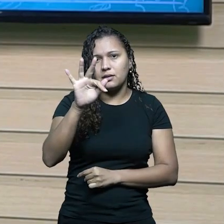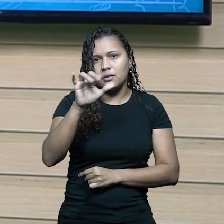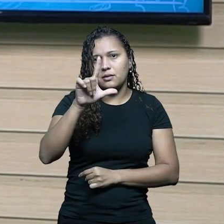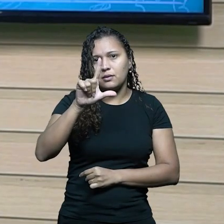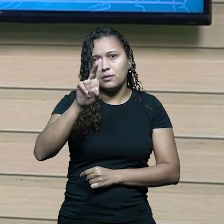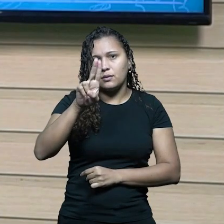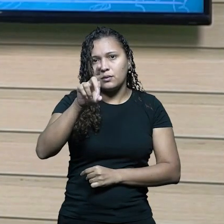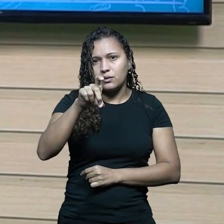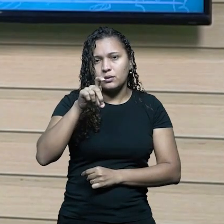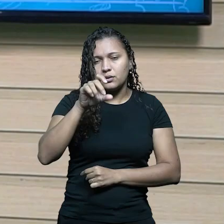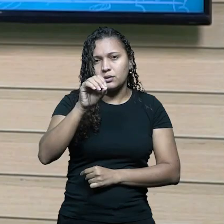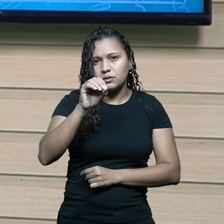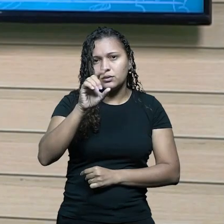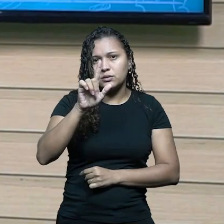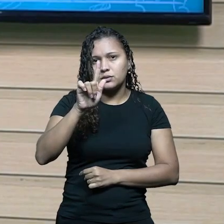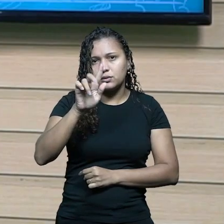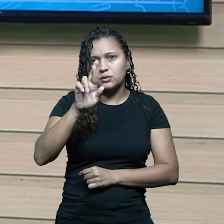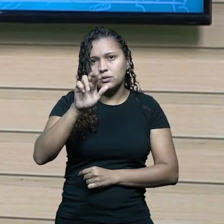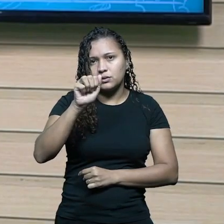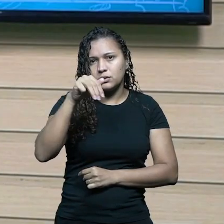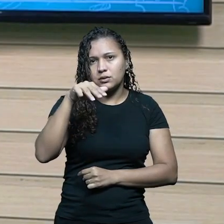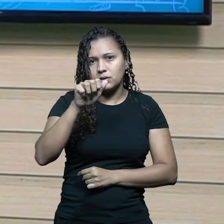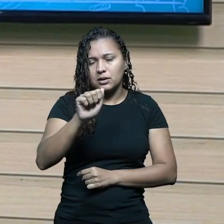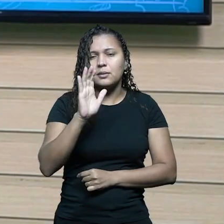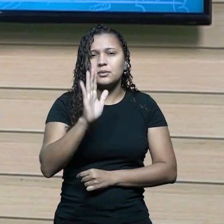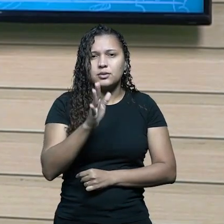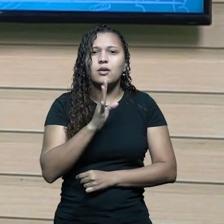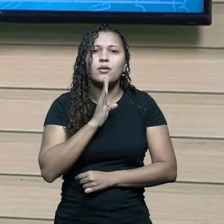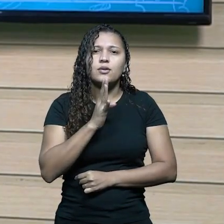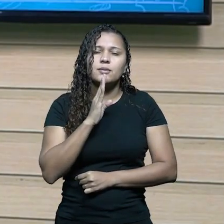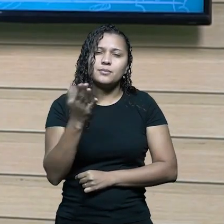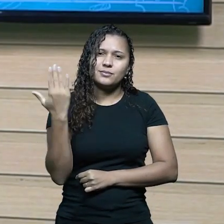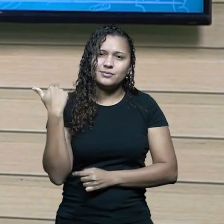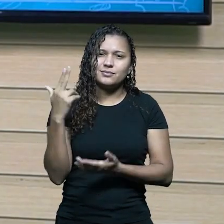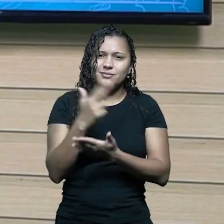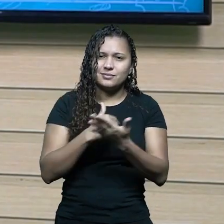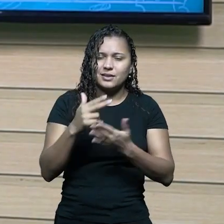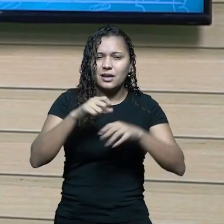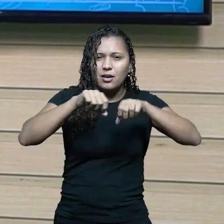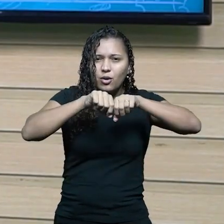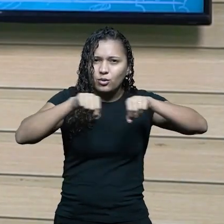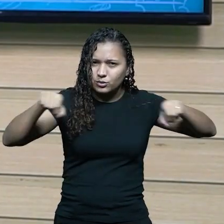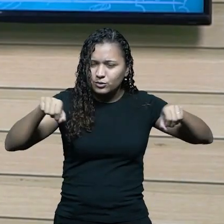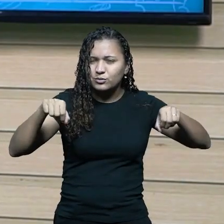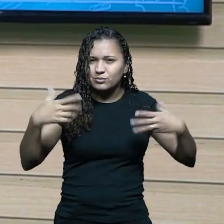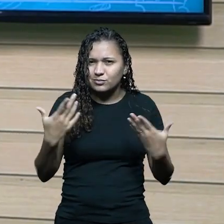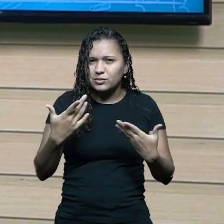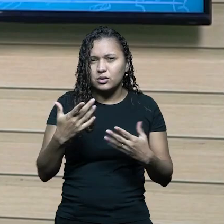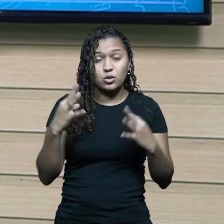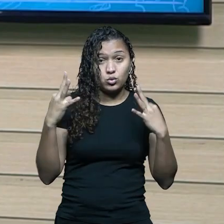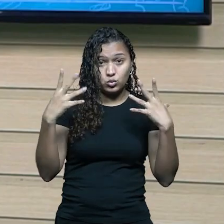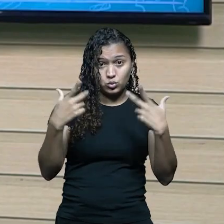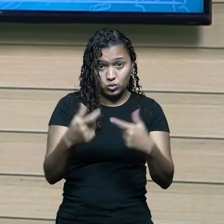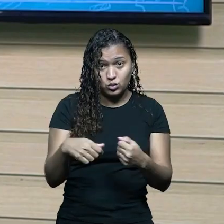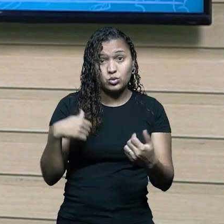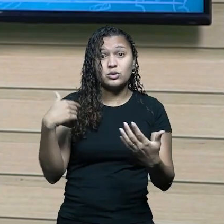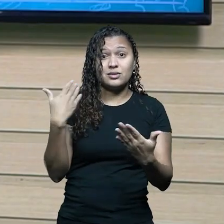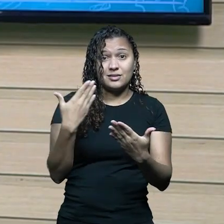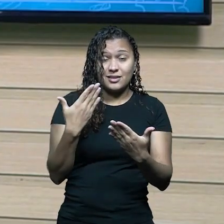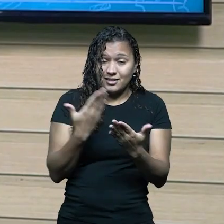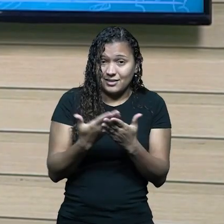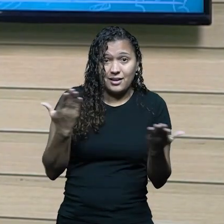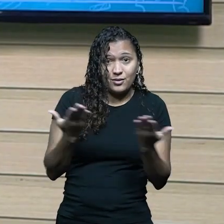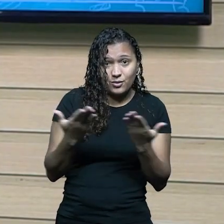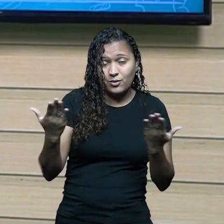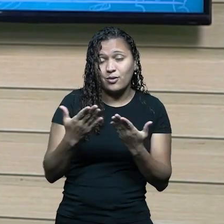O fluxograma nós já vimos aqui, né, também dentro de desenho de tubulação. Tá? Tudo que estamos vendo aqui